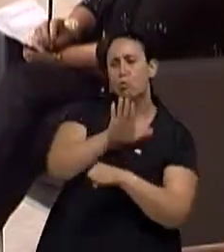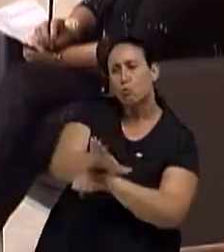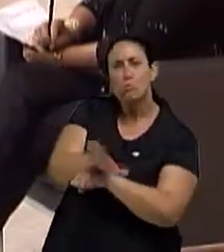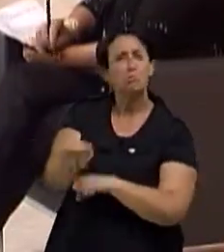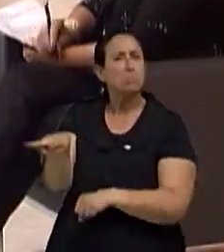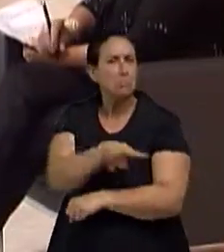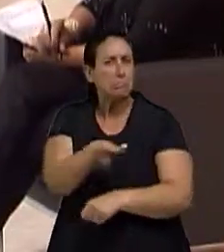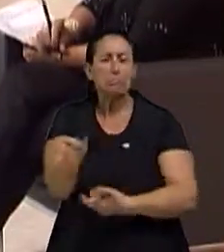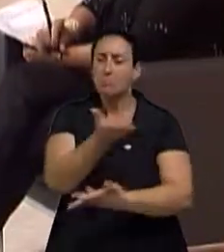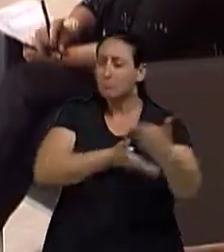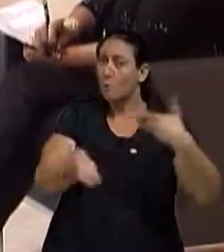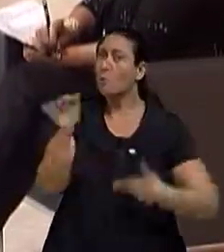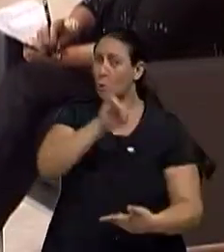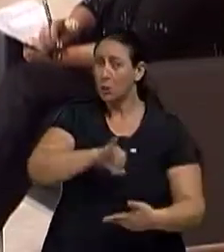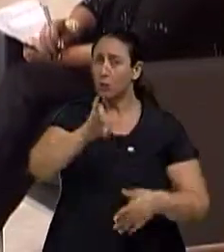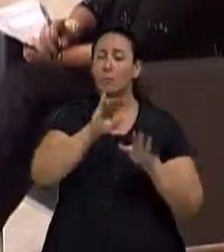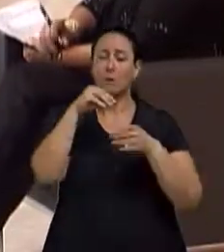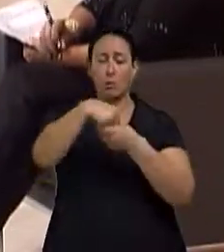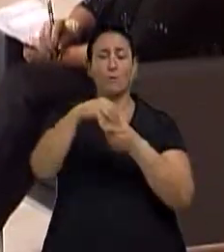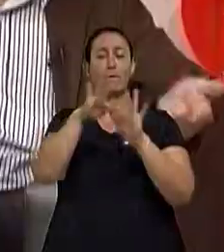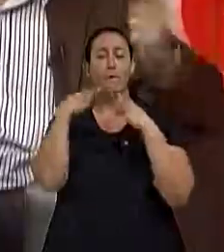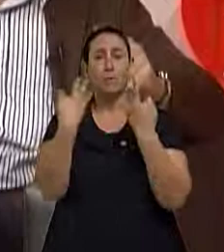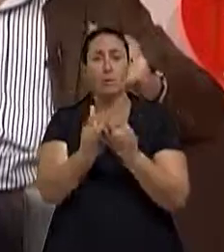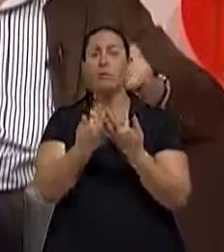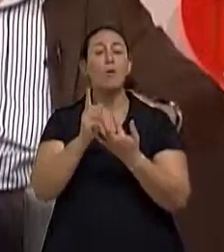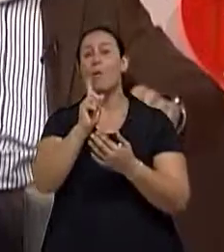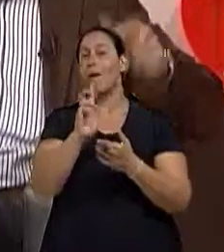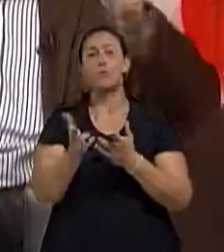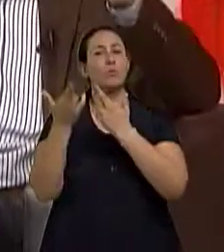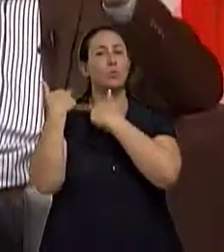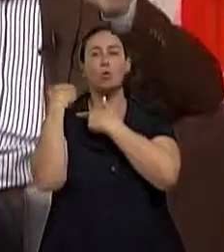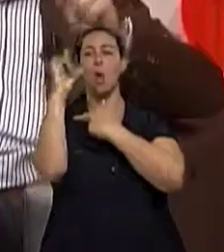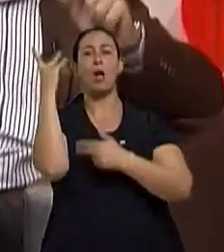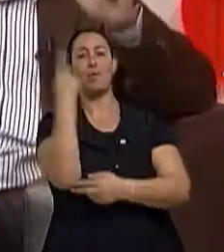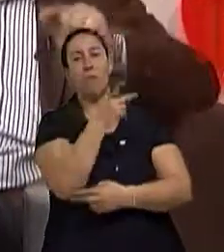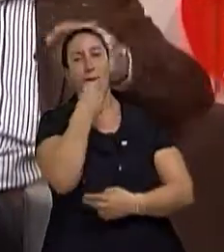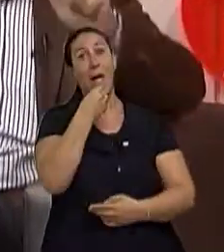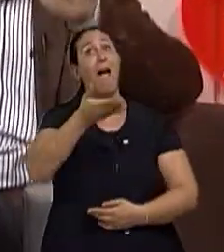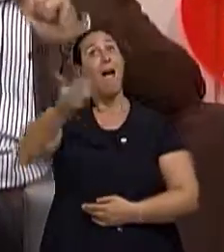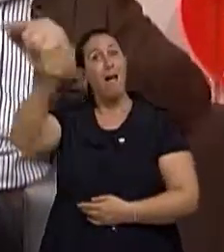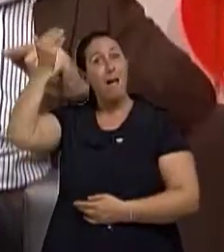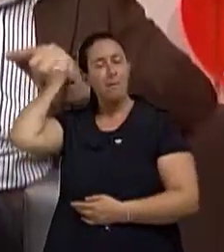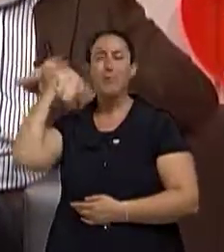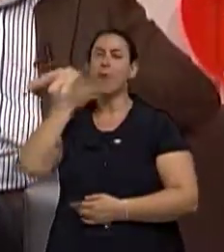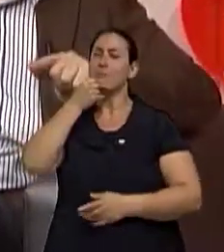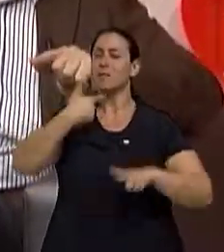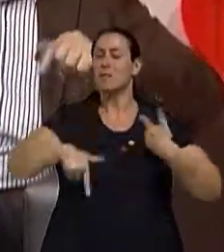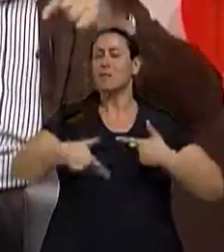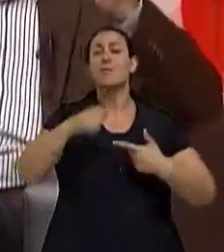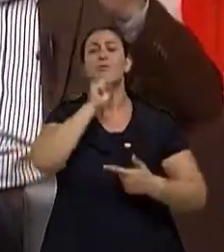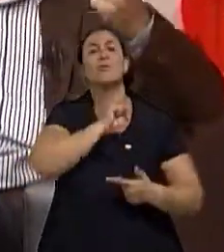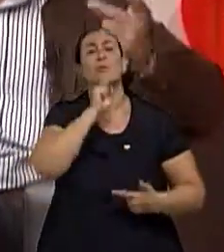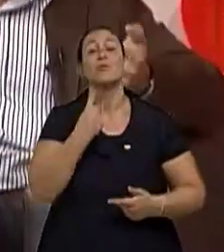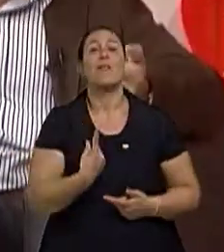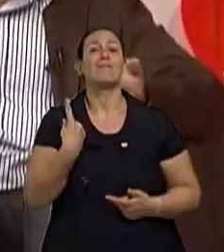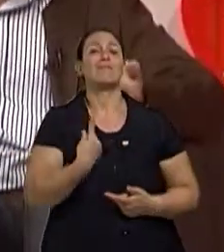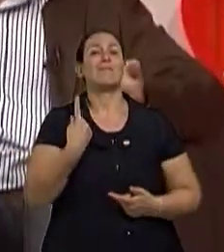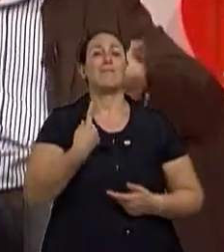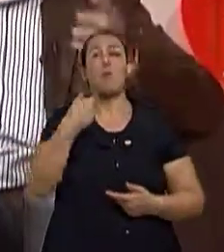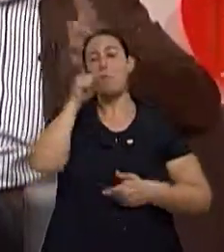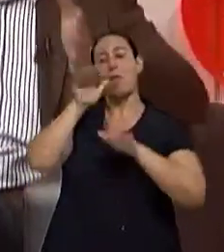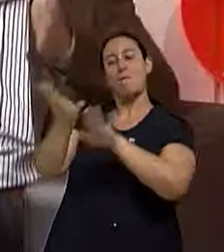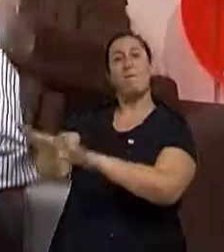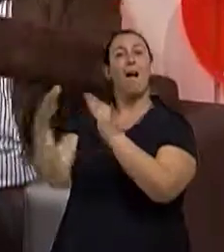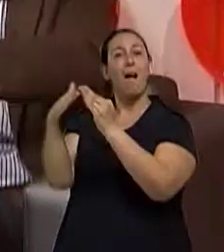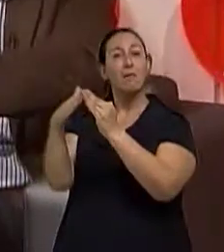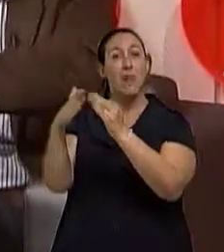família. Certo. Né? Então, não é a responsabilidade única, então assim... Homens e mulheres têm que ter essa dimensão de que a aposentadoria